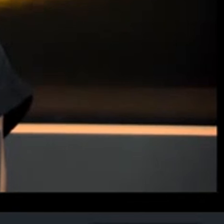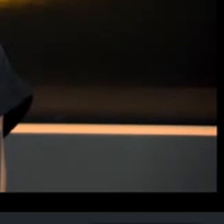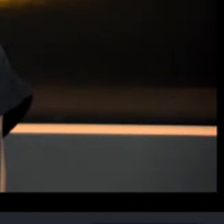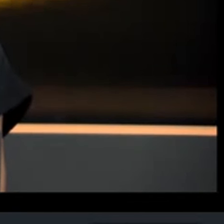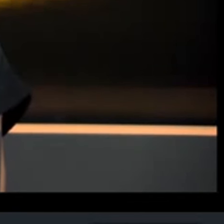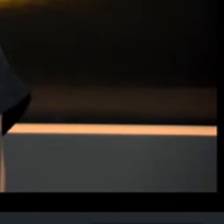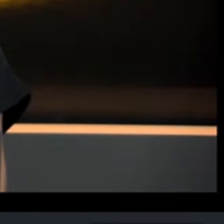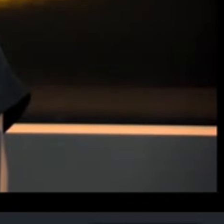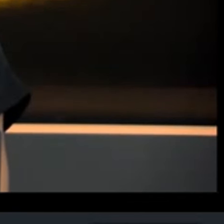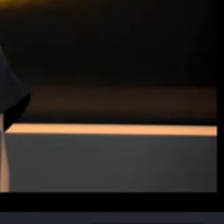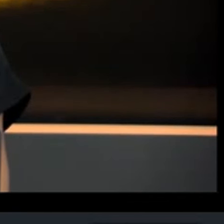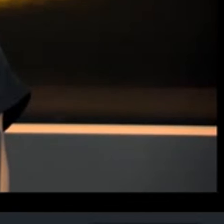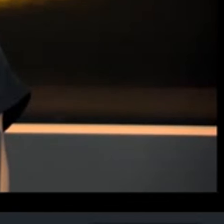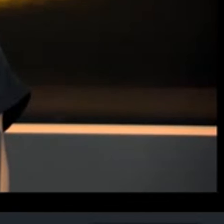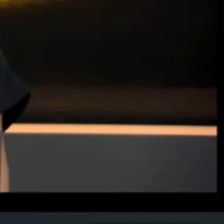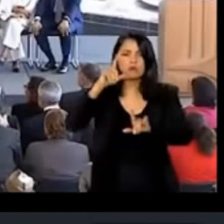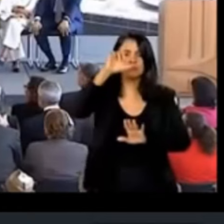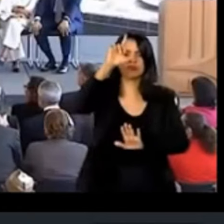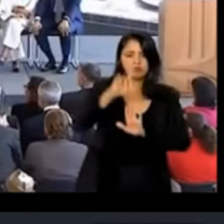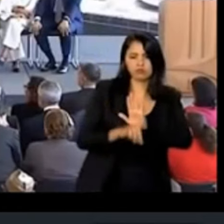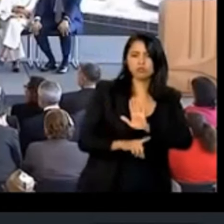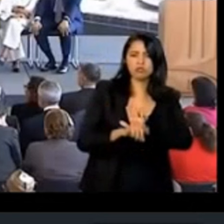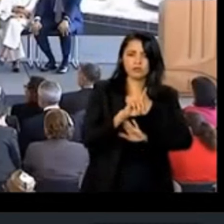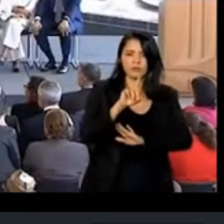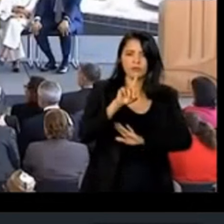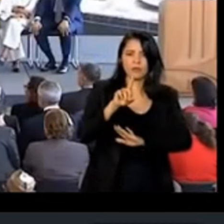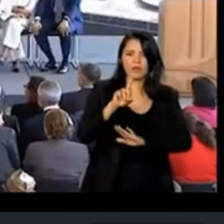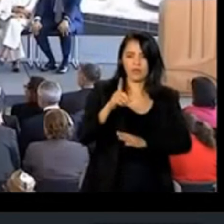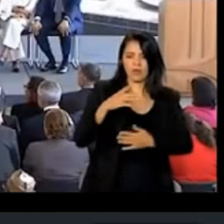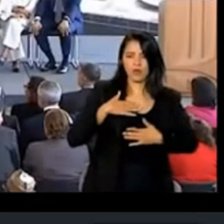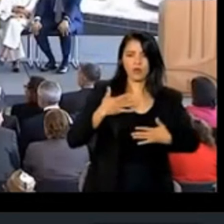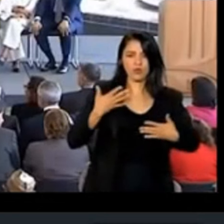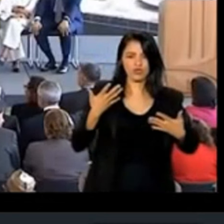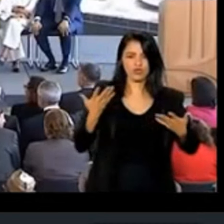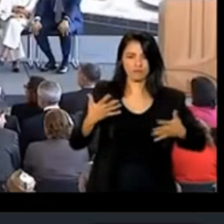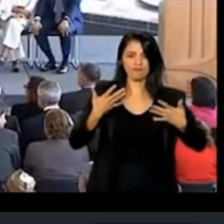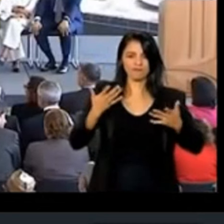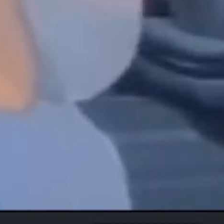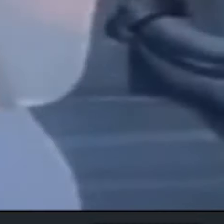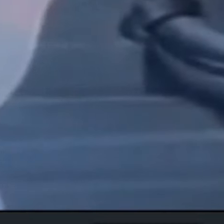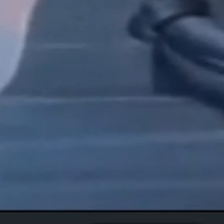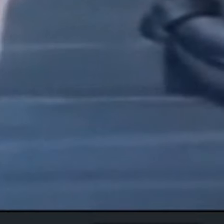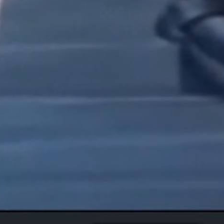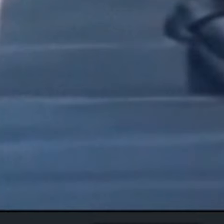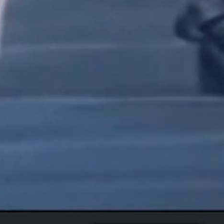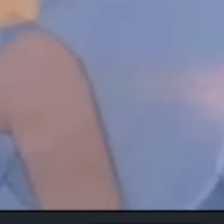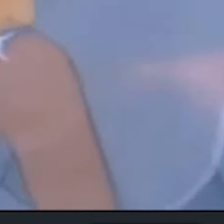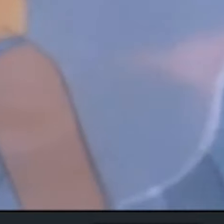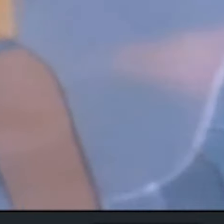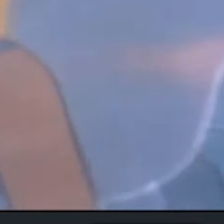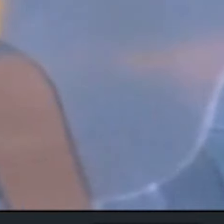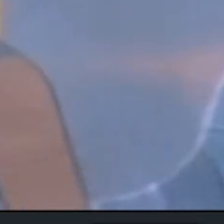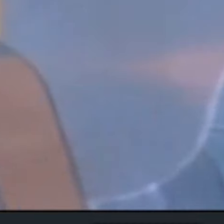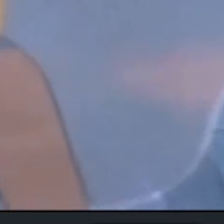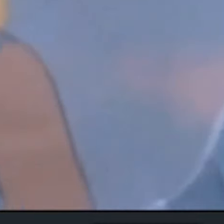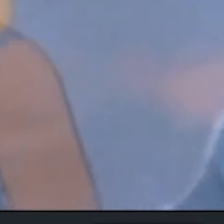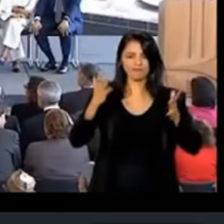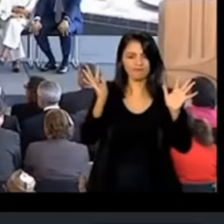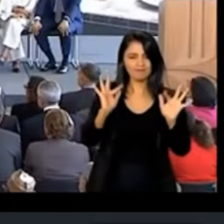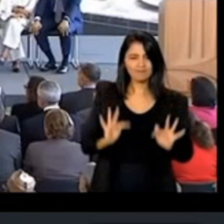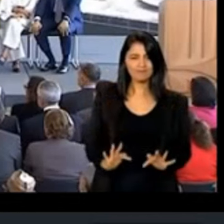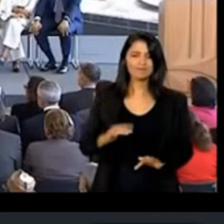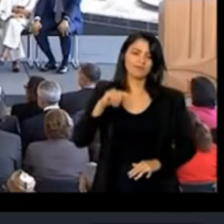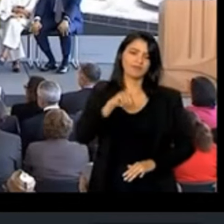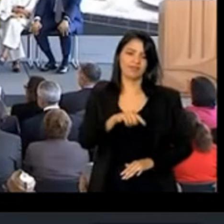na normalidade e na democracia. E a minha alegria aqui hoje, ministro Barroso. Olá,